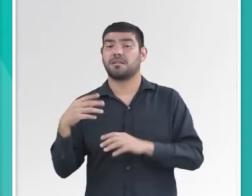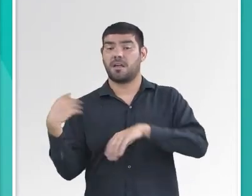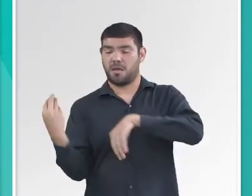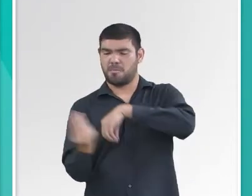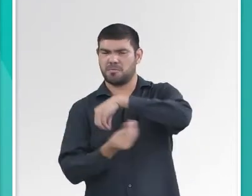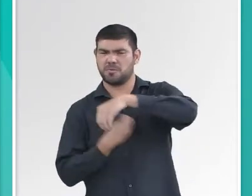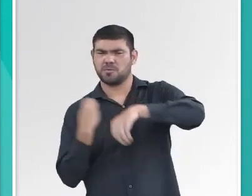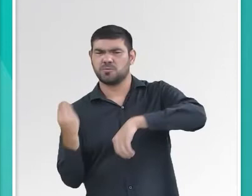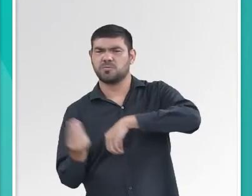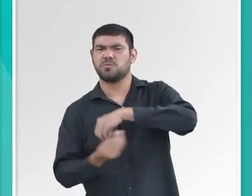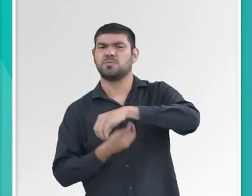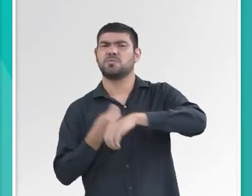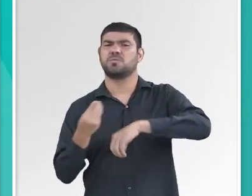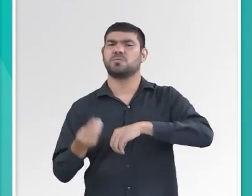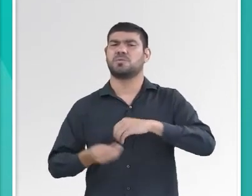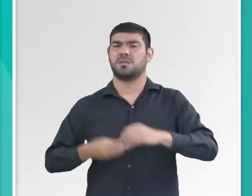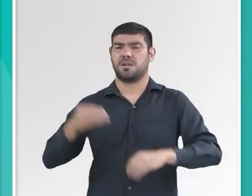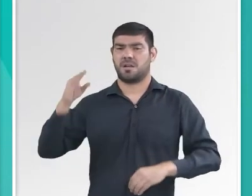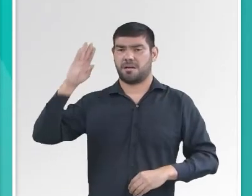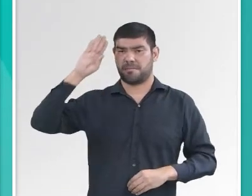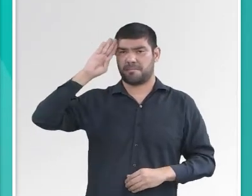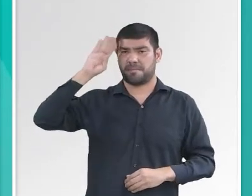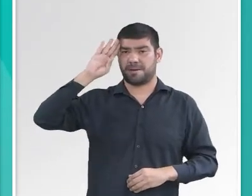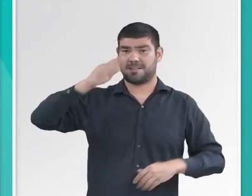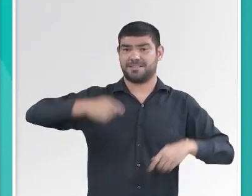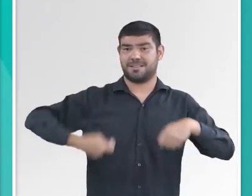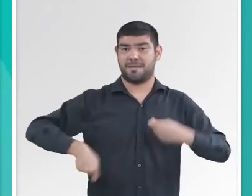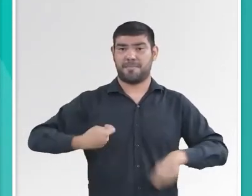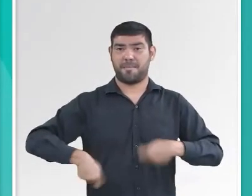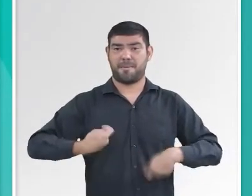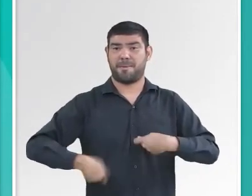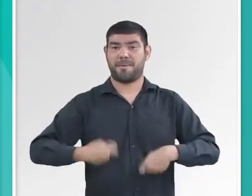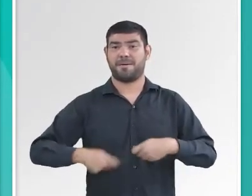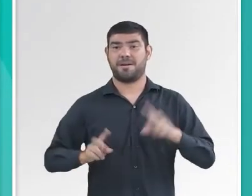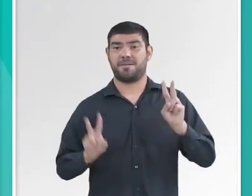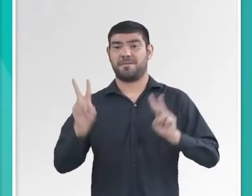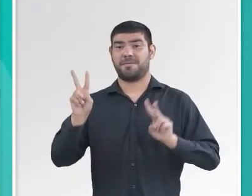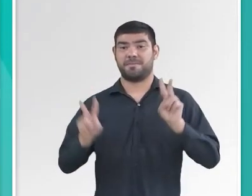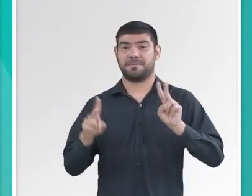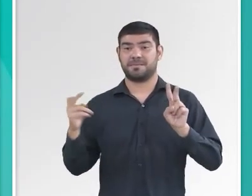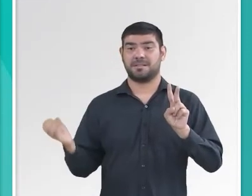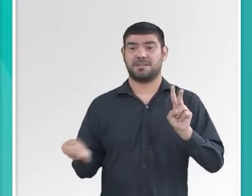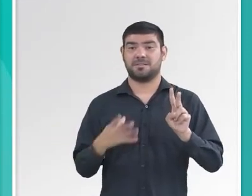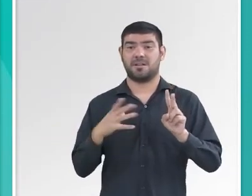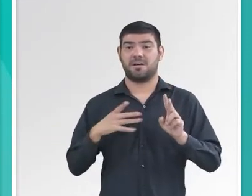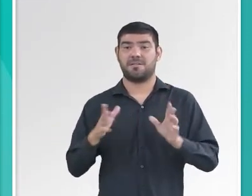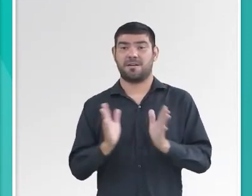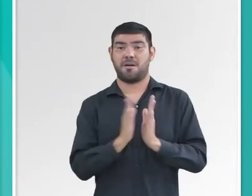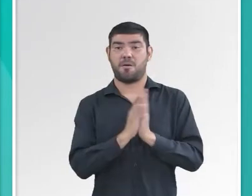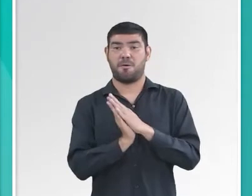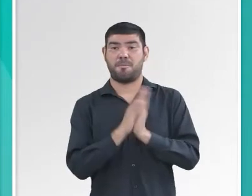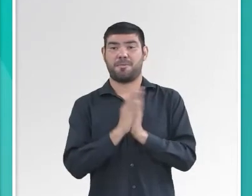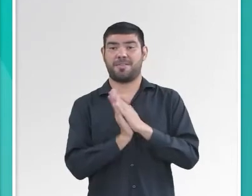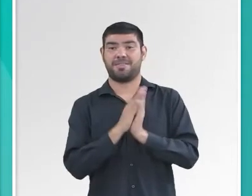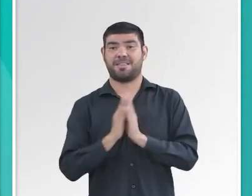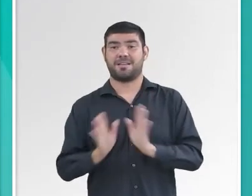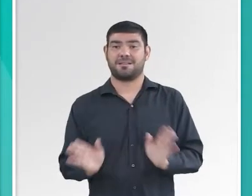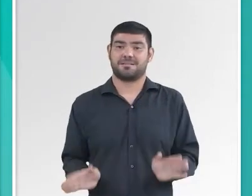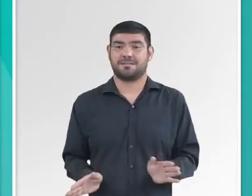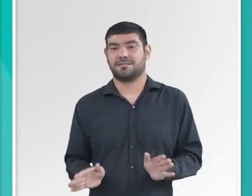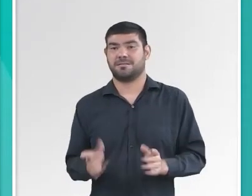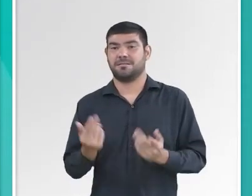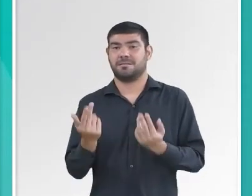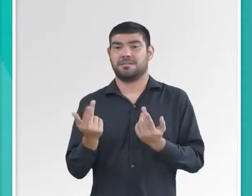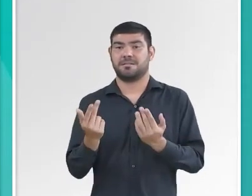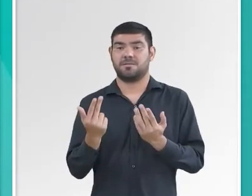mistura marchinhas com músicas da atualidade, imensos bonecos ao estilo de Olinda.